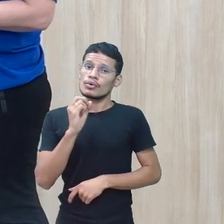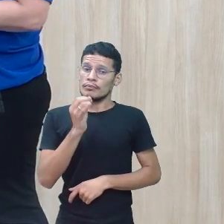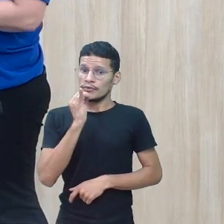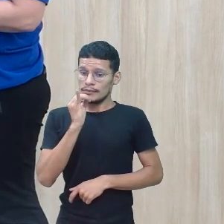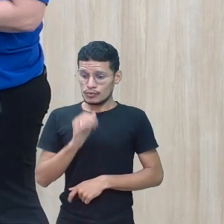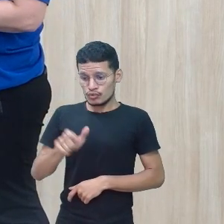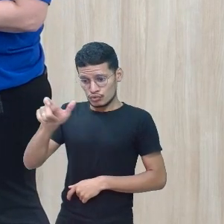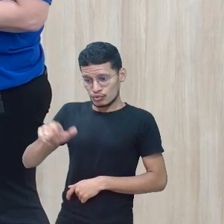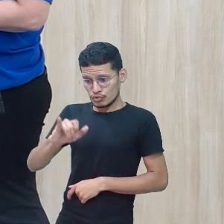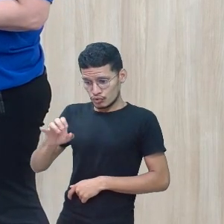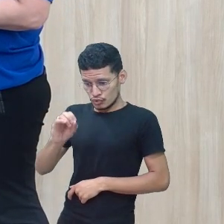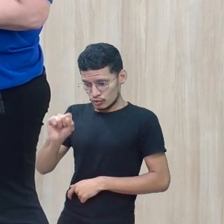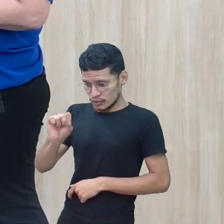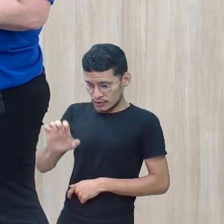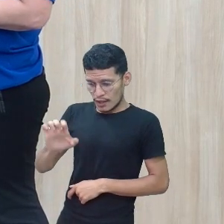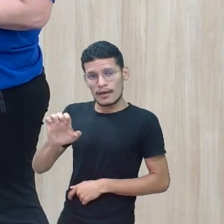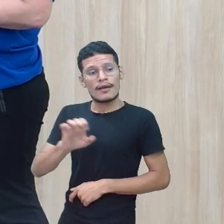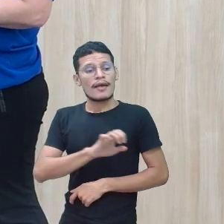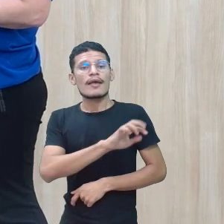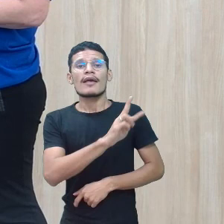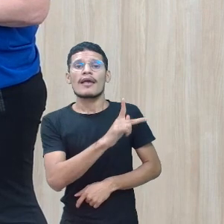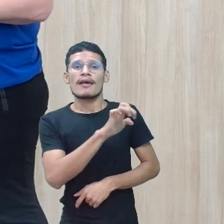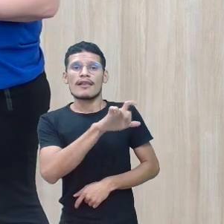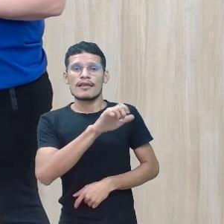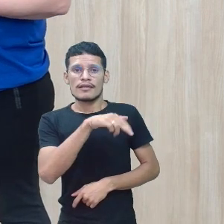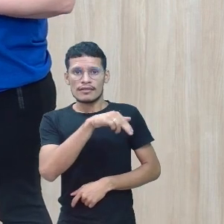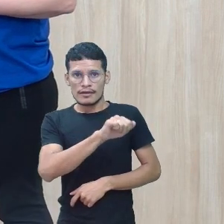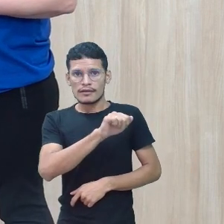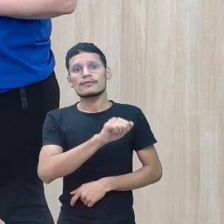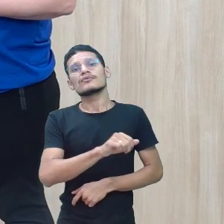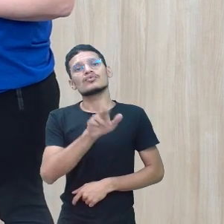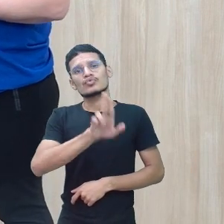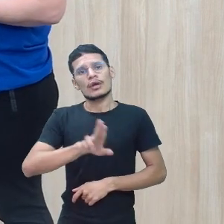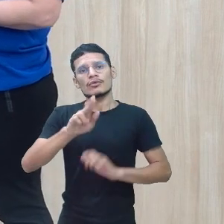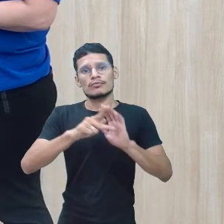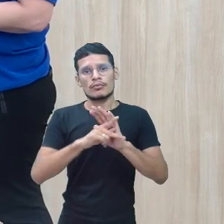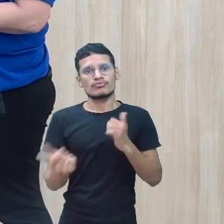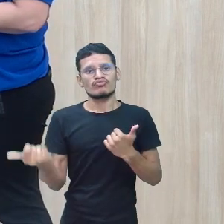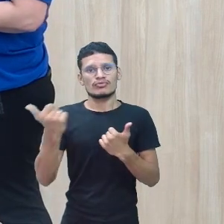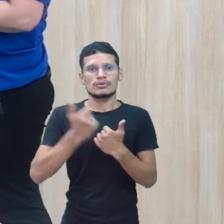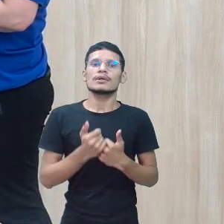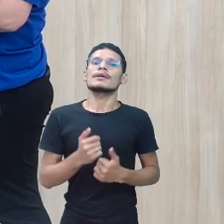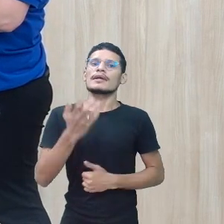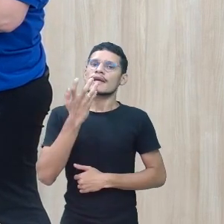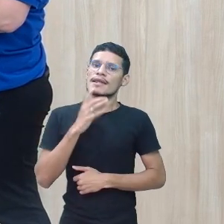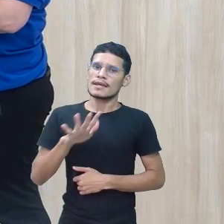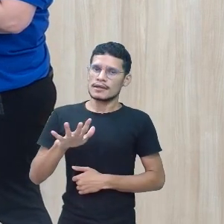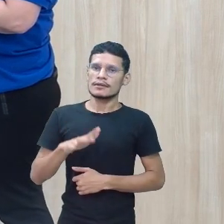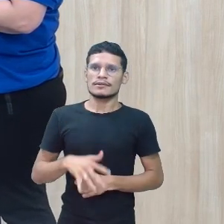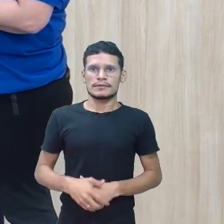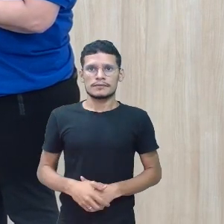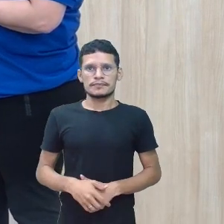José e Helena, nós usamos as crianças.